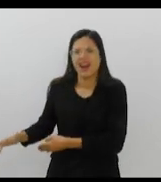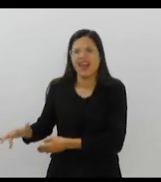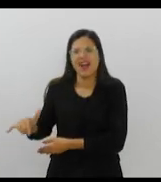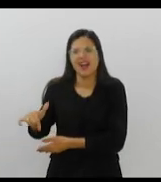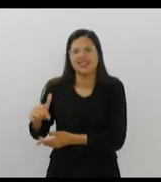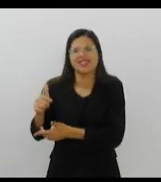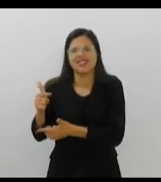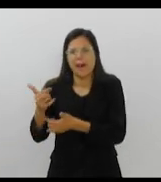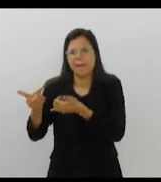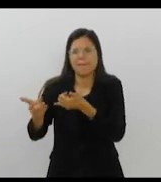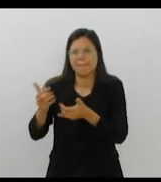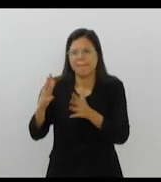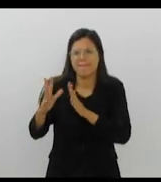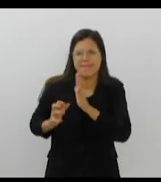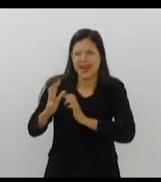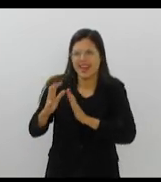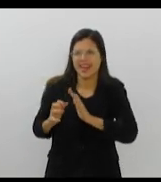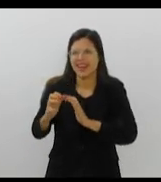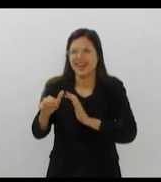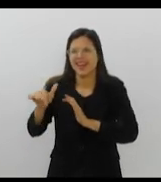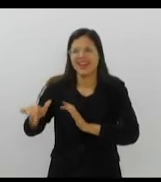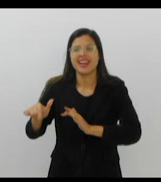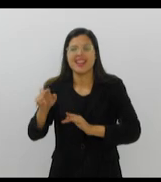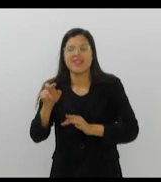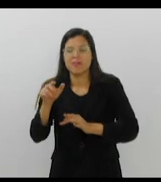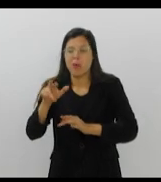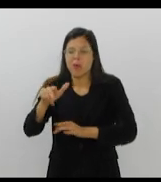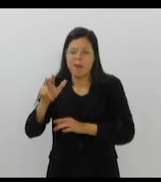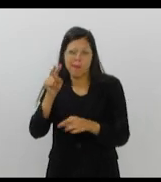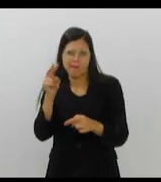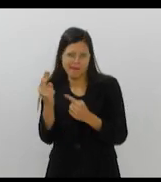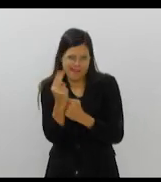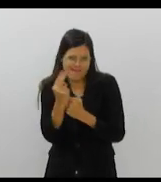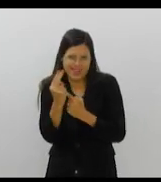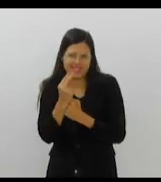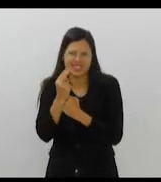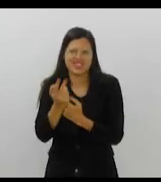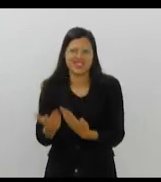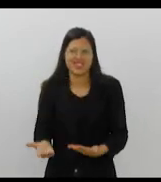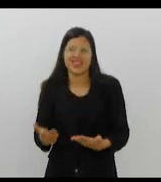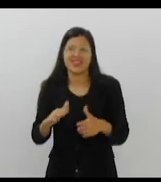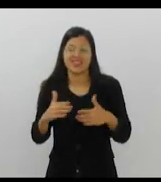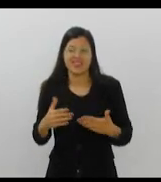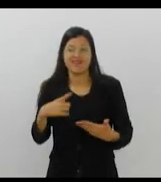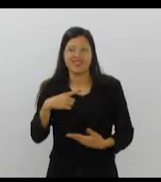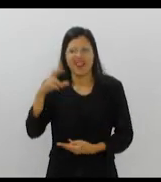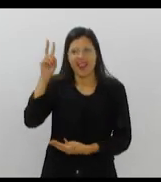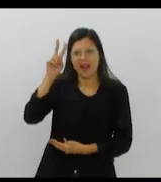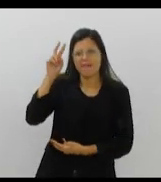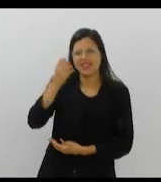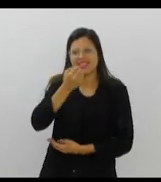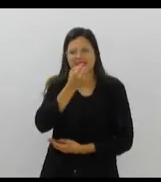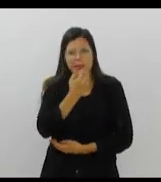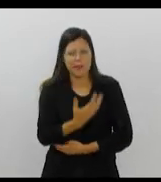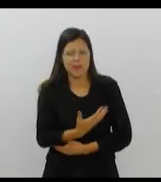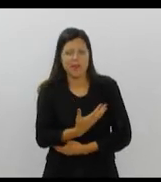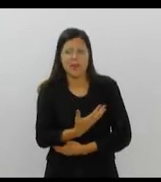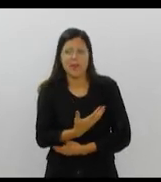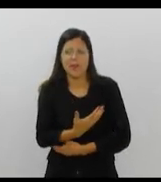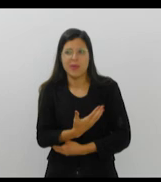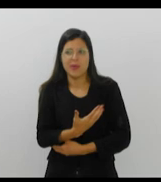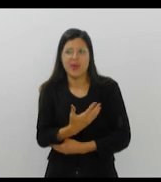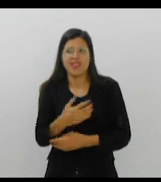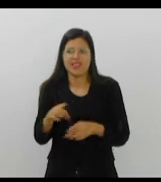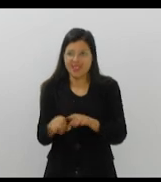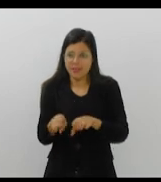gude, com pipa, ia correndo para casa, ele me defendia dos mais velhos. Então eu tenho, sabe, muitas lembranças boas. Até na época que eu quebrei